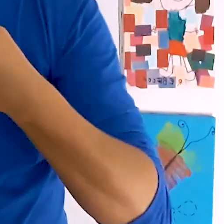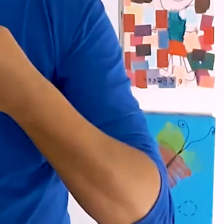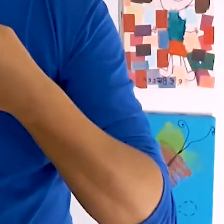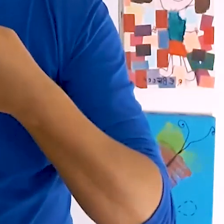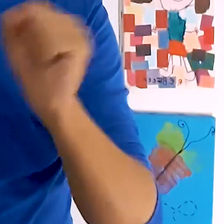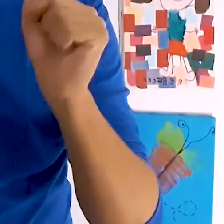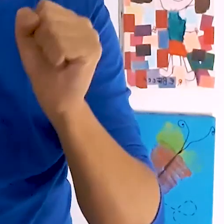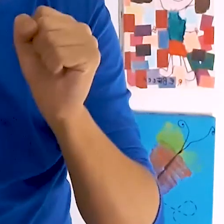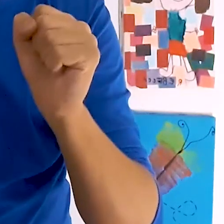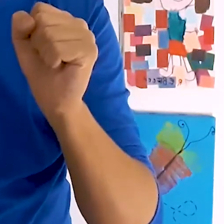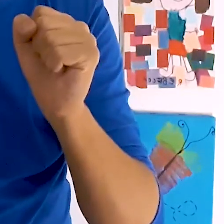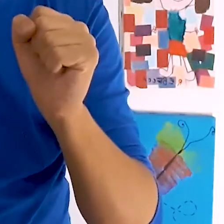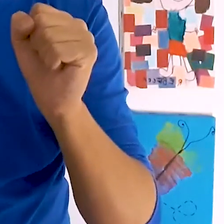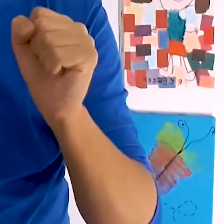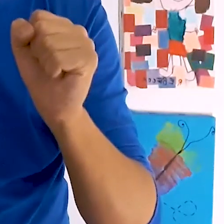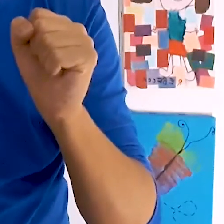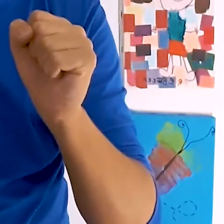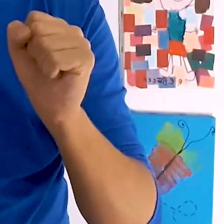Ônibus.